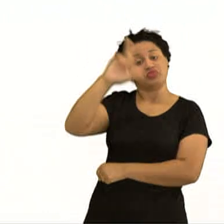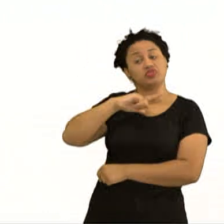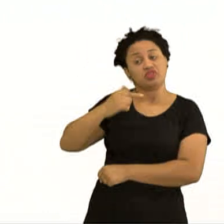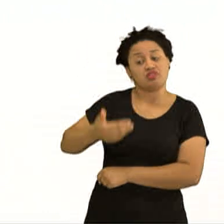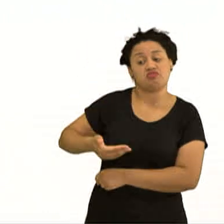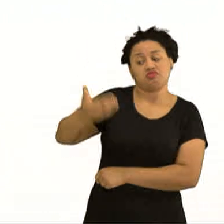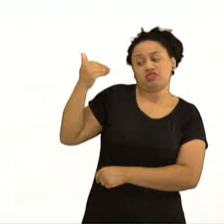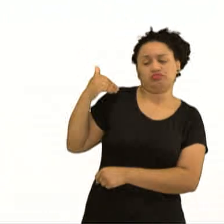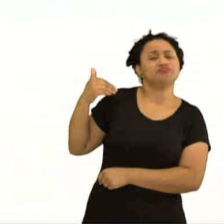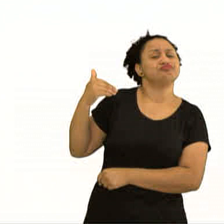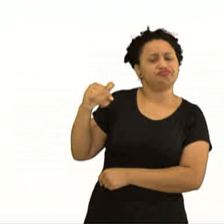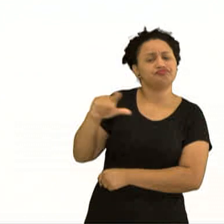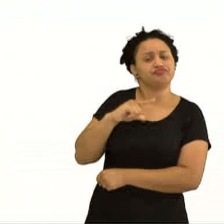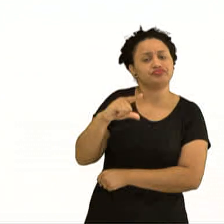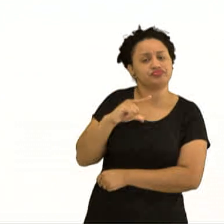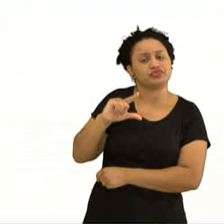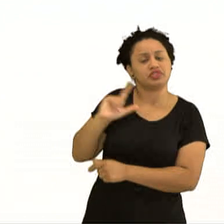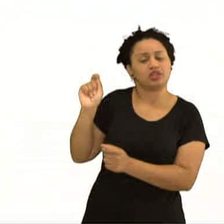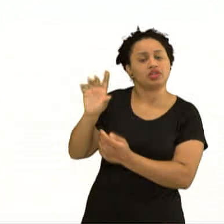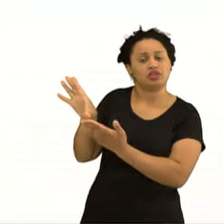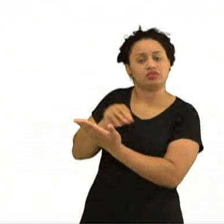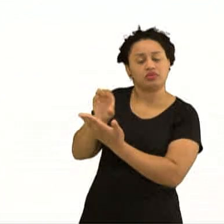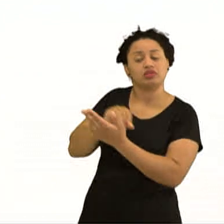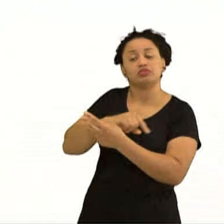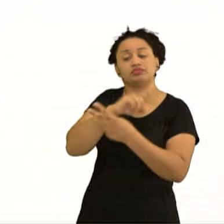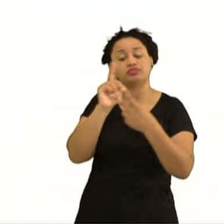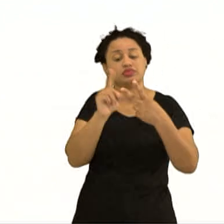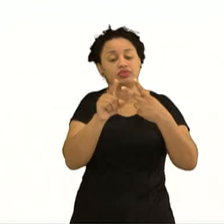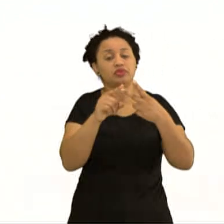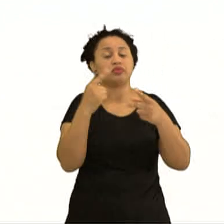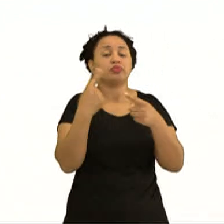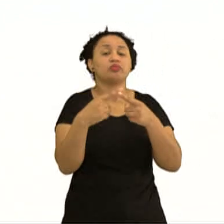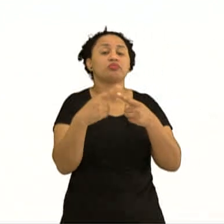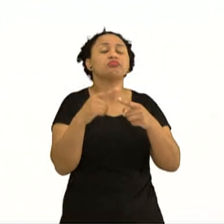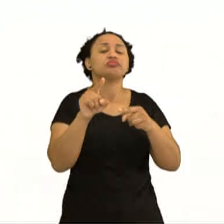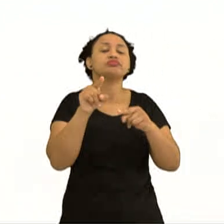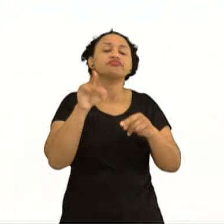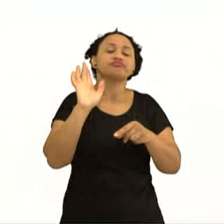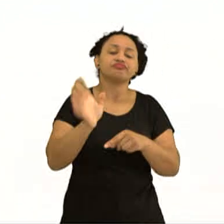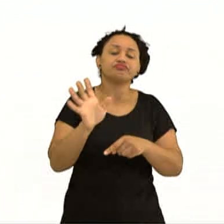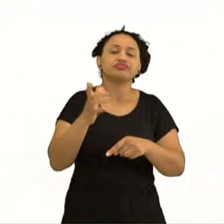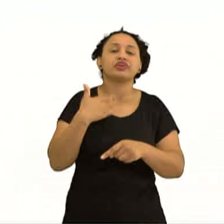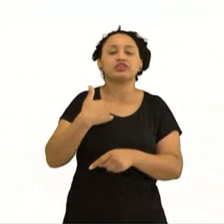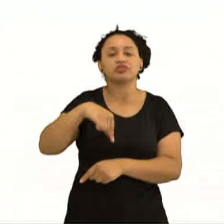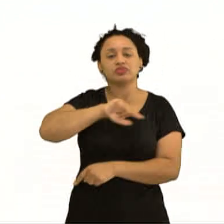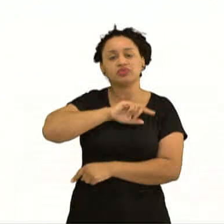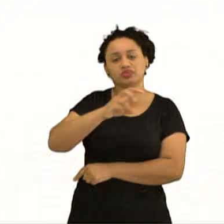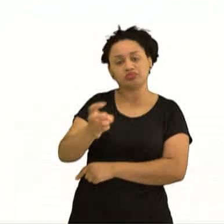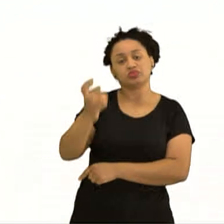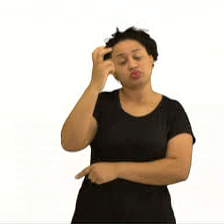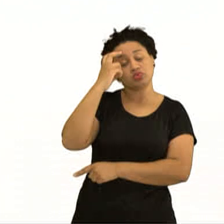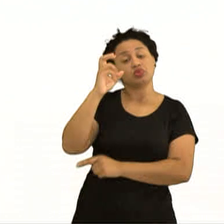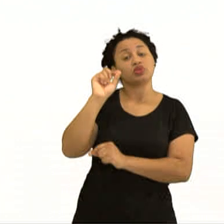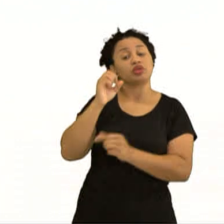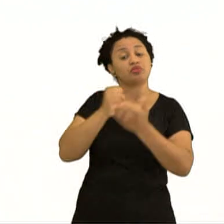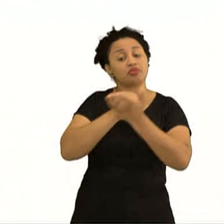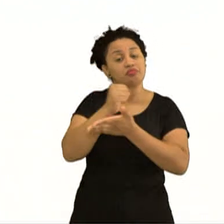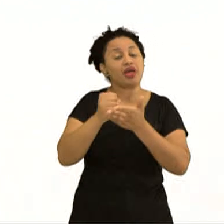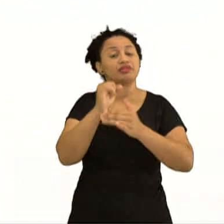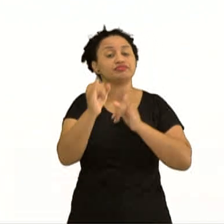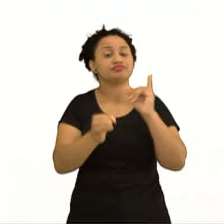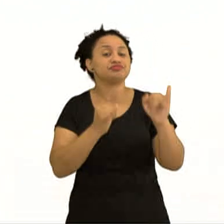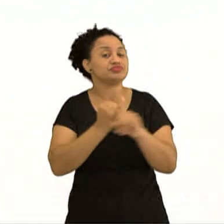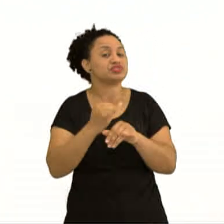um clássico. E segundo, porque isso é tão enraizado em nossa cultura que baseamos a